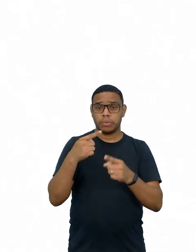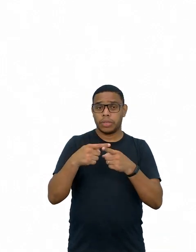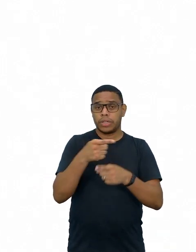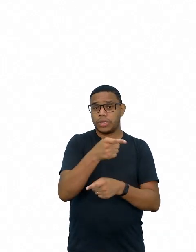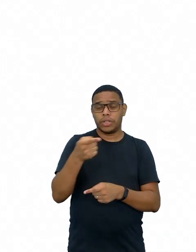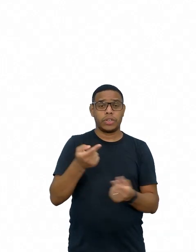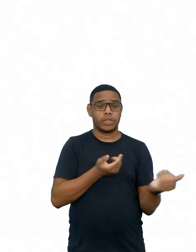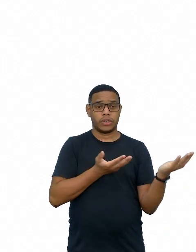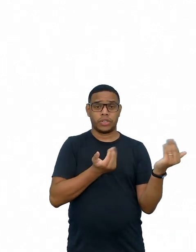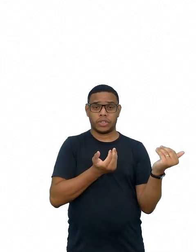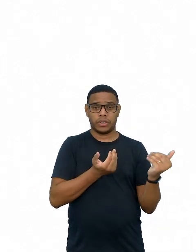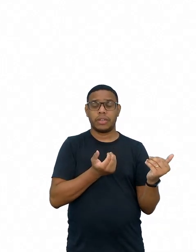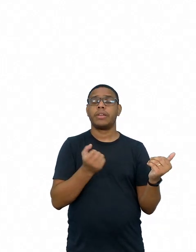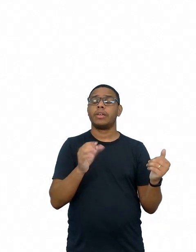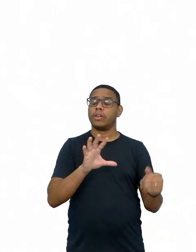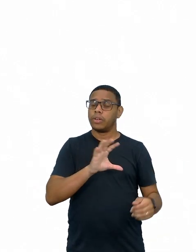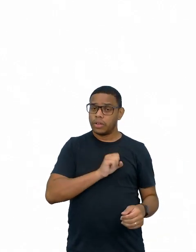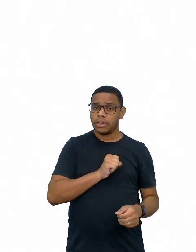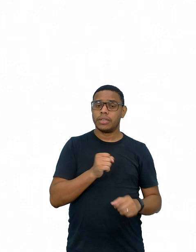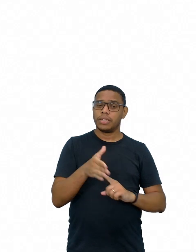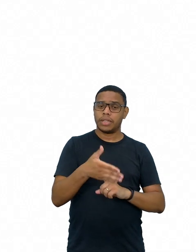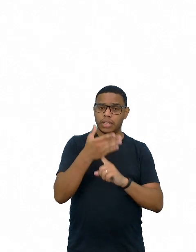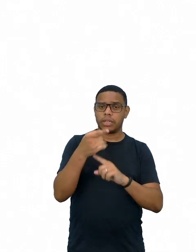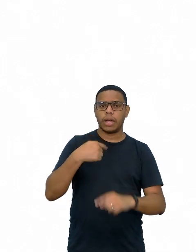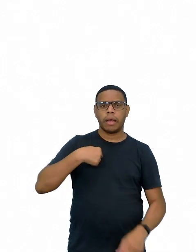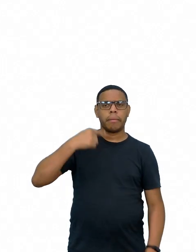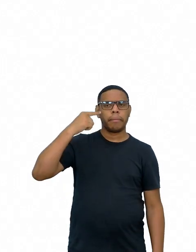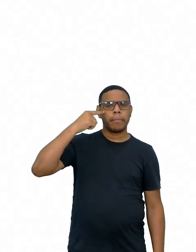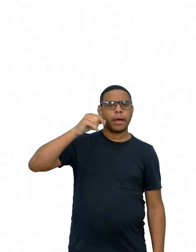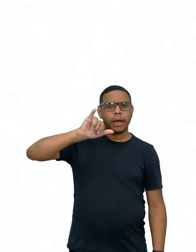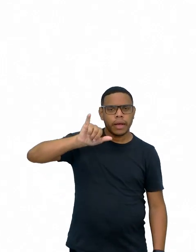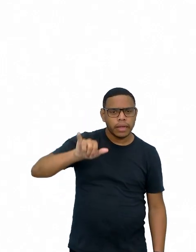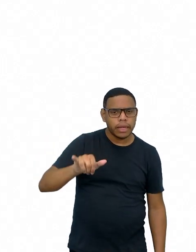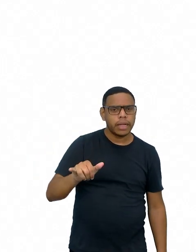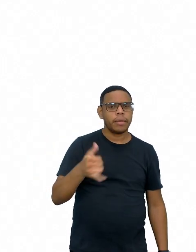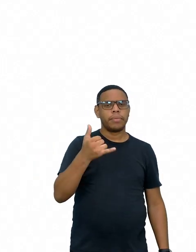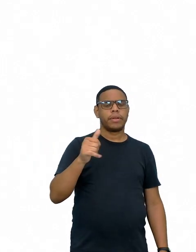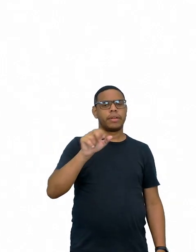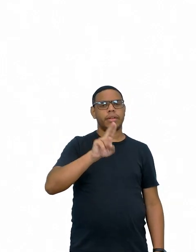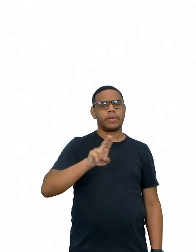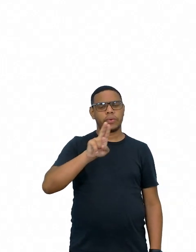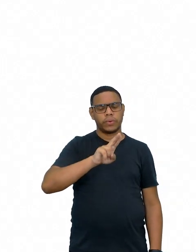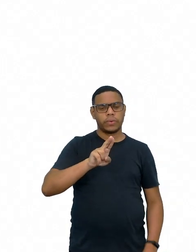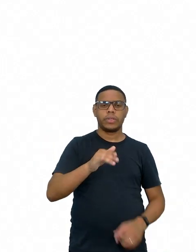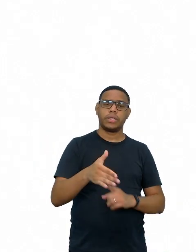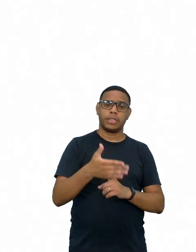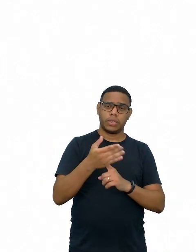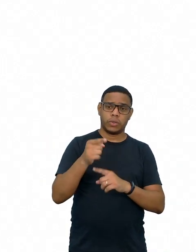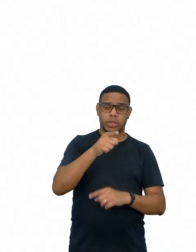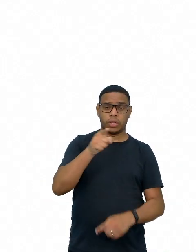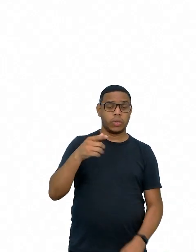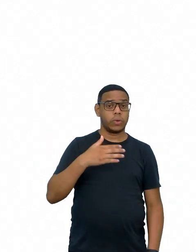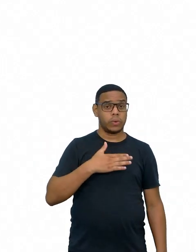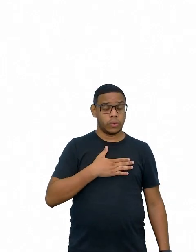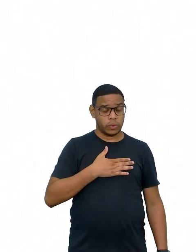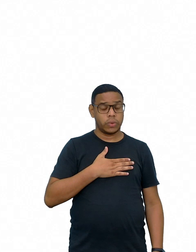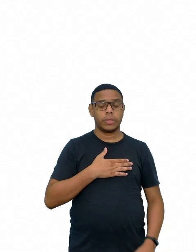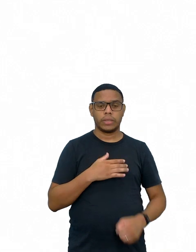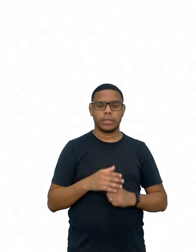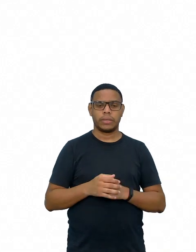de tecnologia, que eu possa aproveitar para puxar, para ele comprar essa ideia desse projeto,